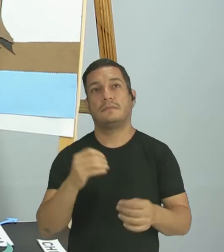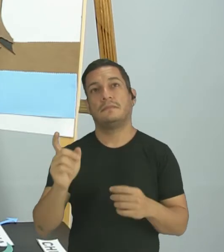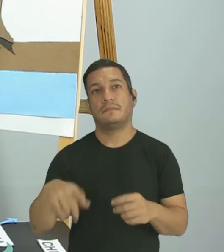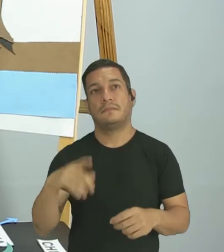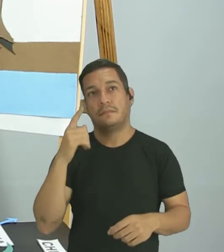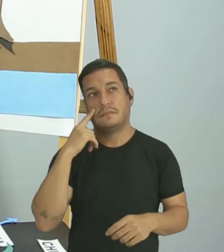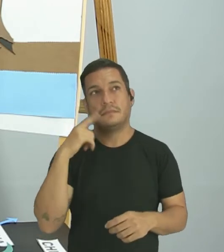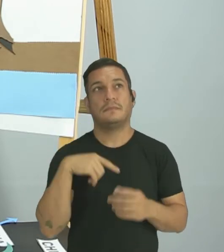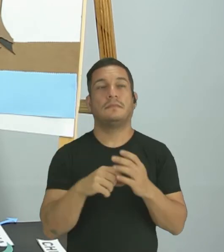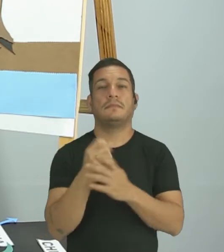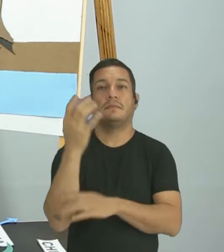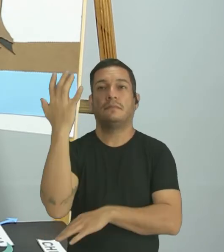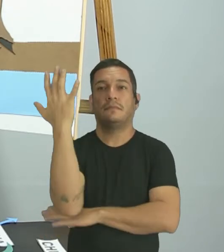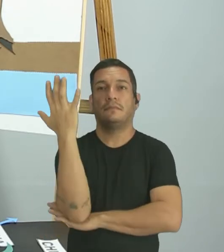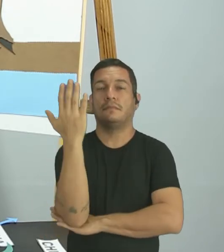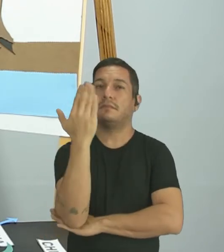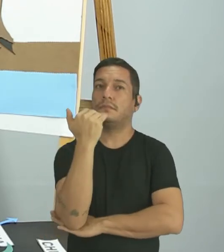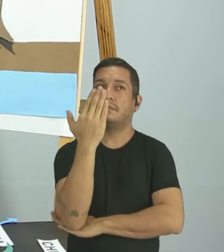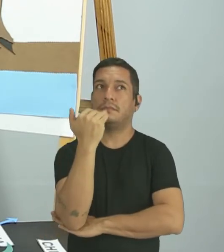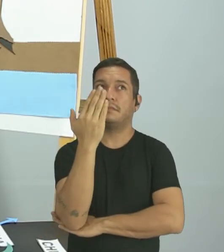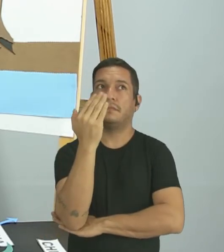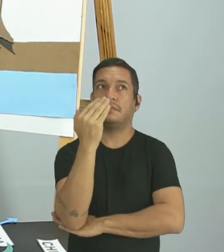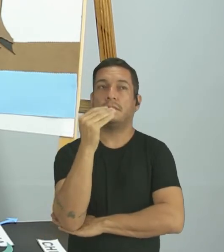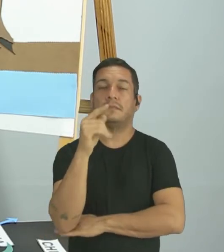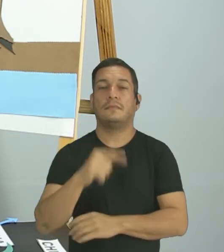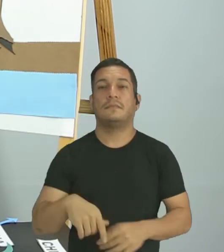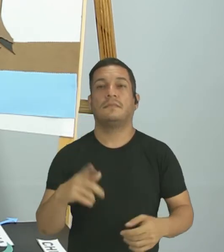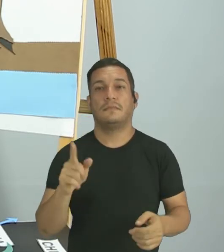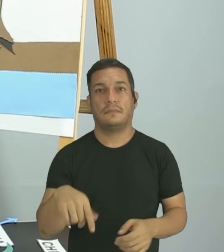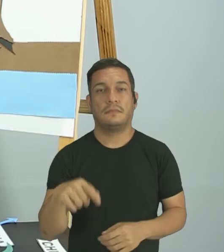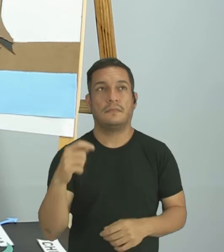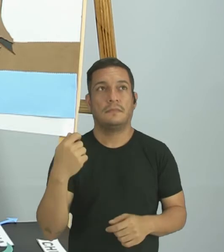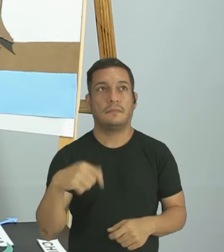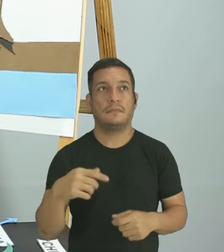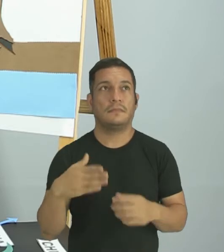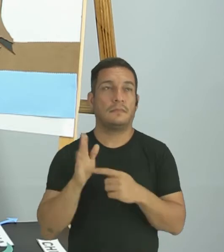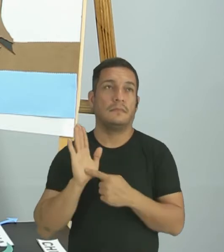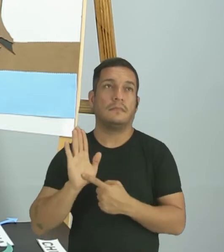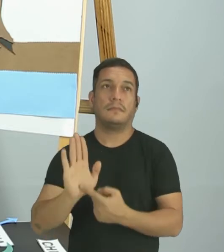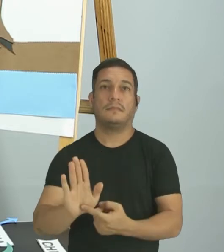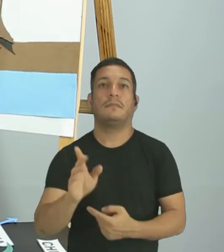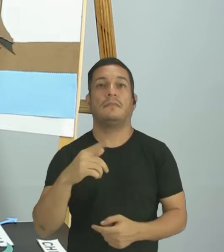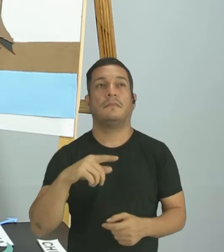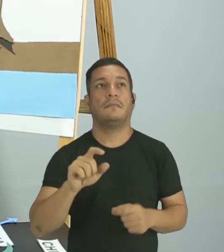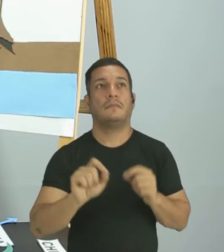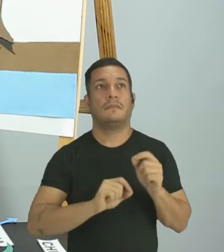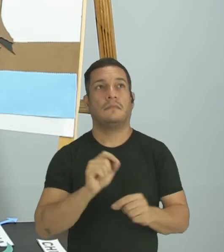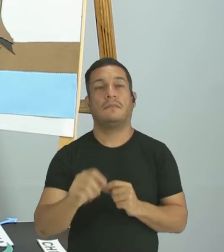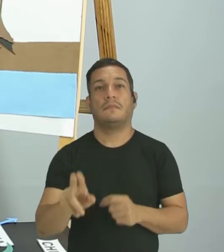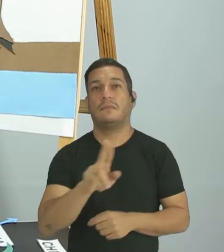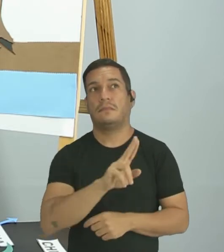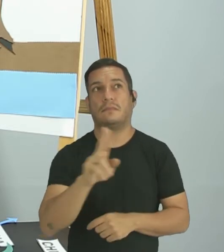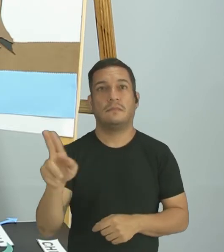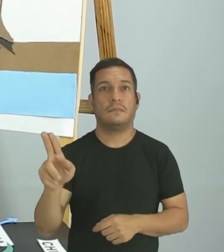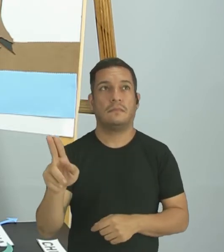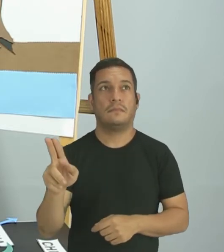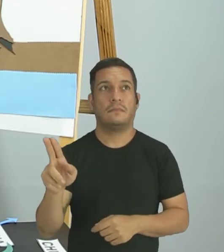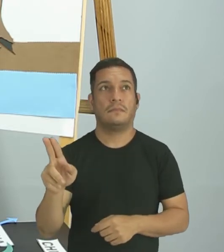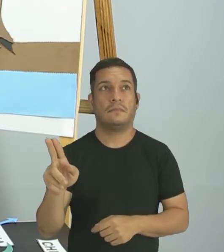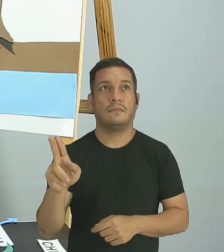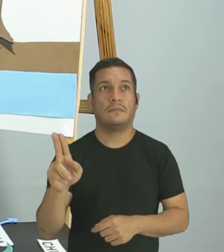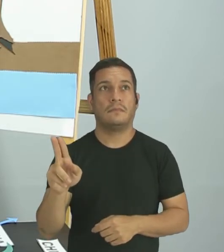se alimenta, não é isso? E para isso, eu trouxe os nomes,